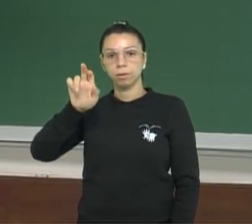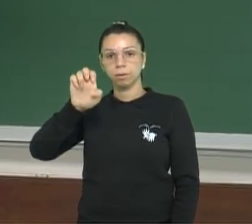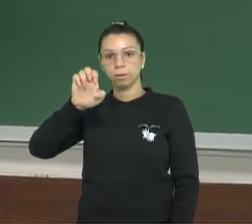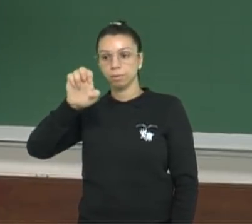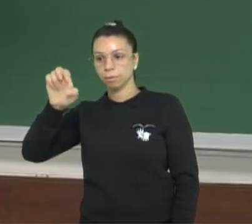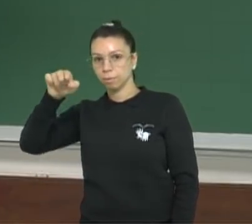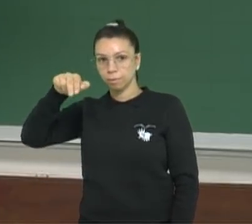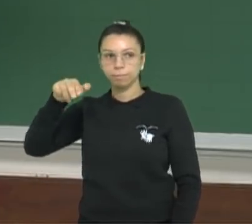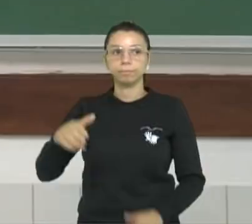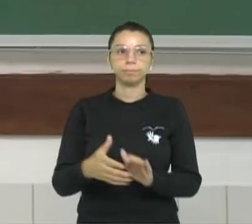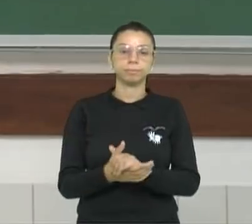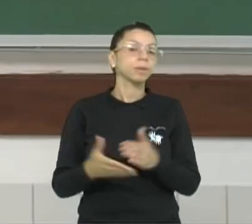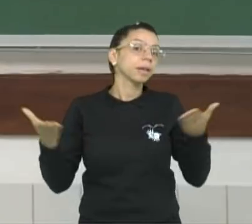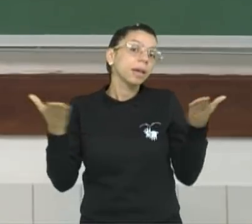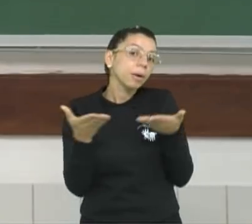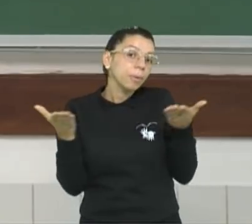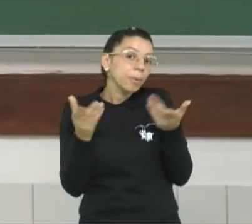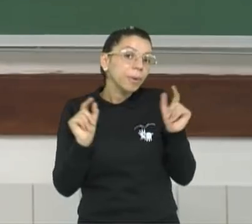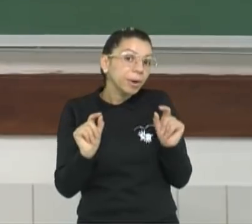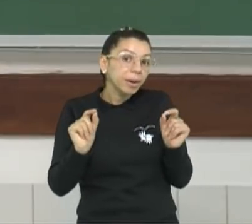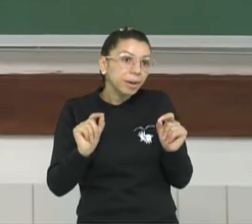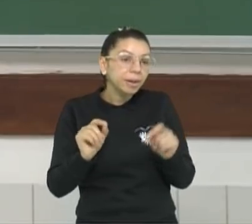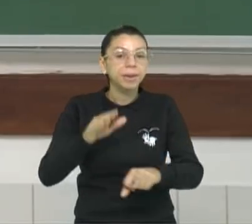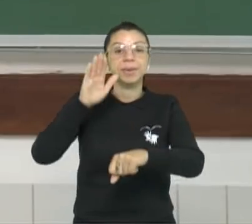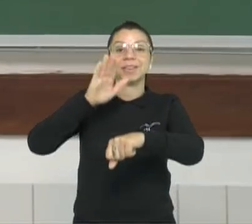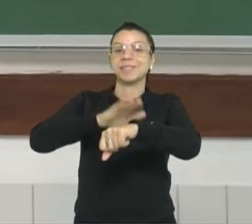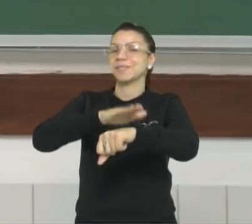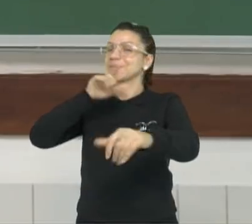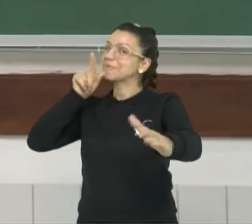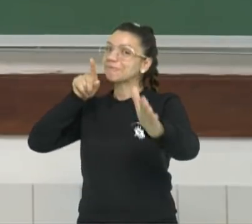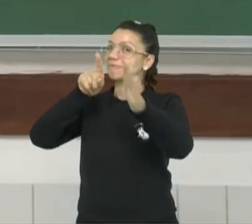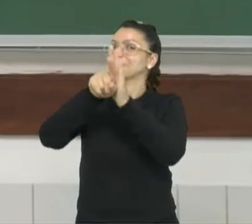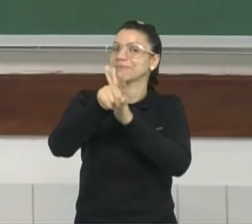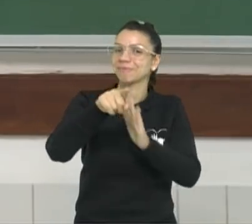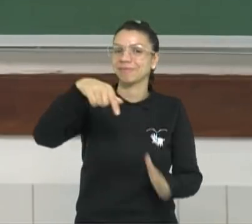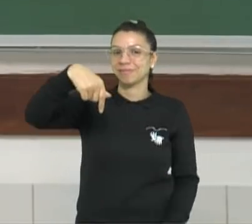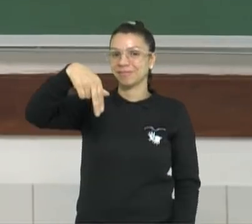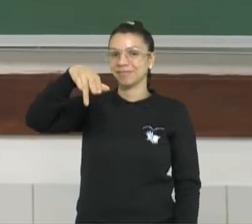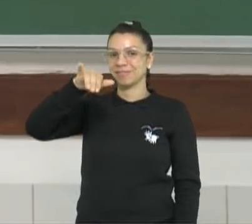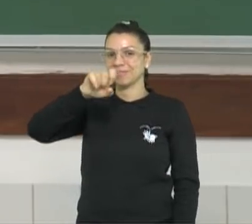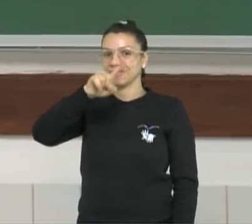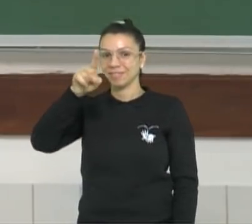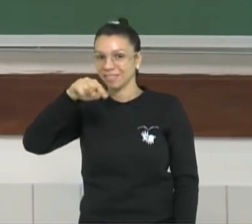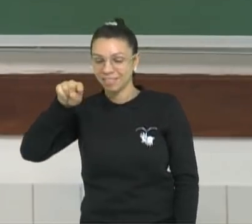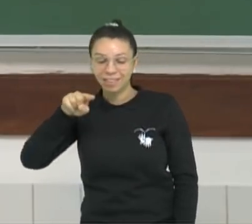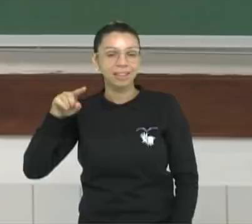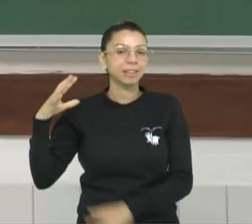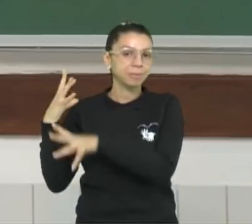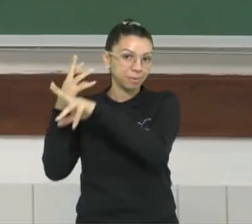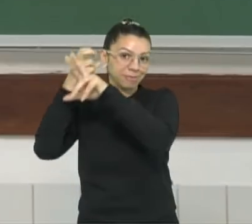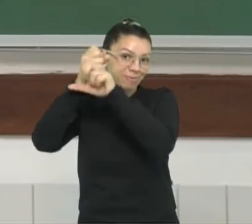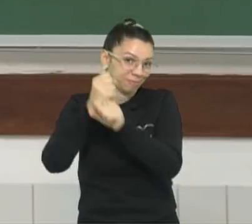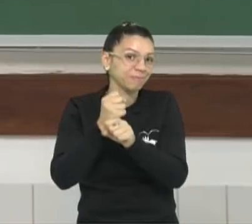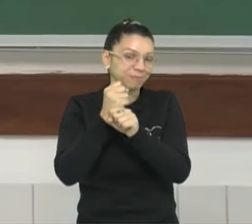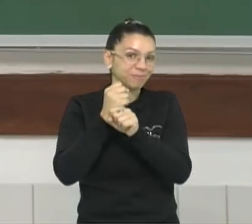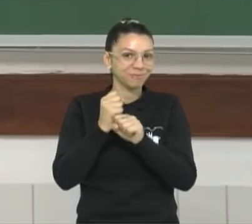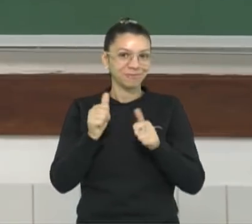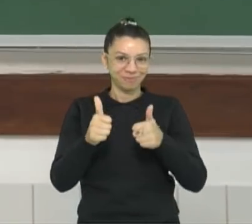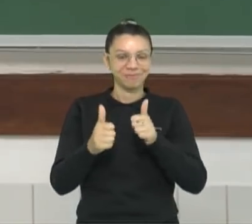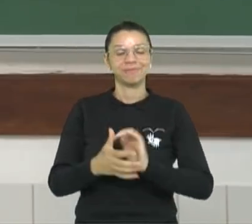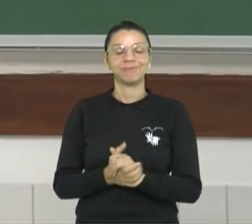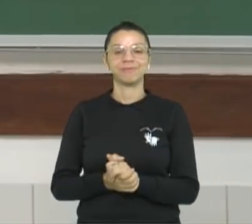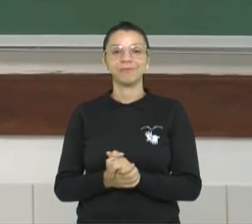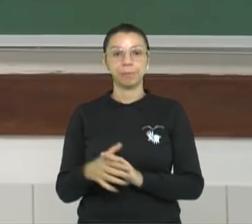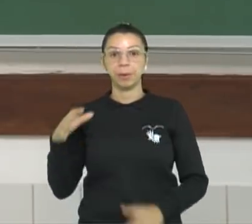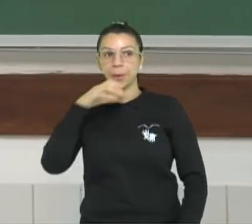Ok, very good. E agora? Agora é o momento do nosso quiz, né? Pra gente dar uma revisadinha em tudo que a gente viu. Vamos lá então,